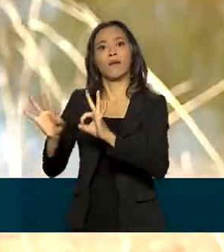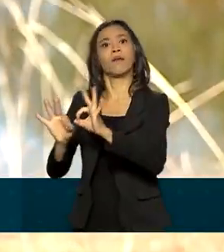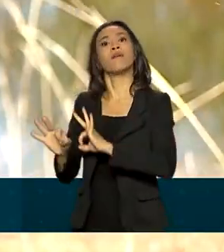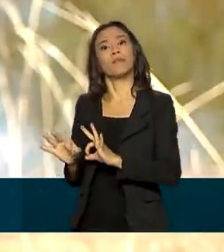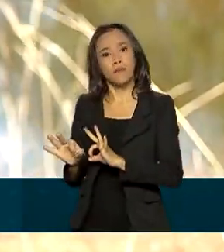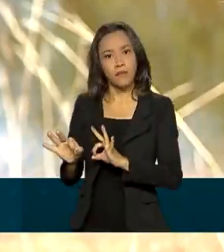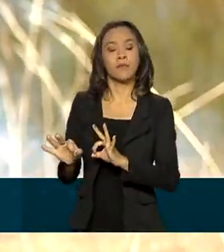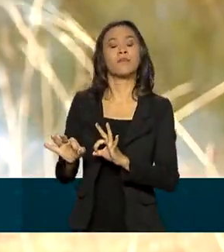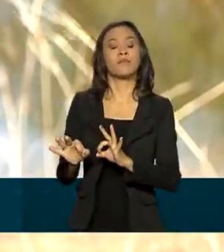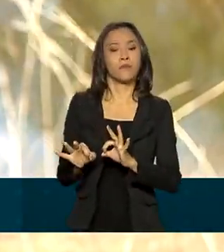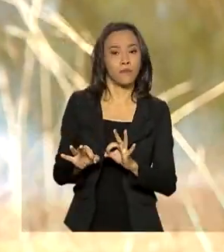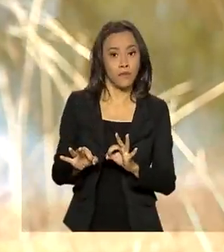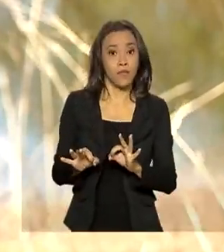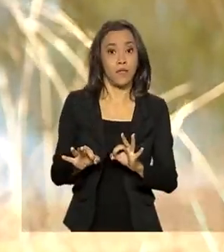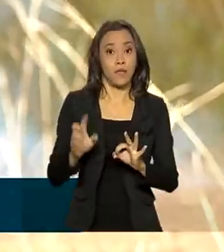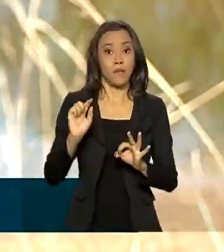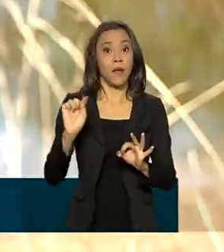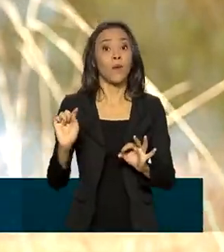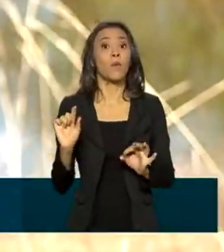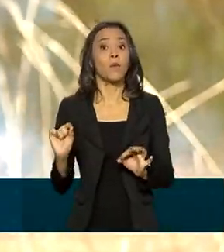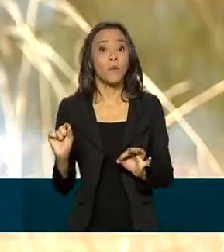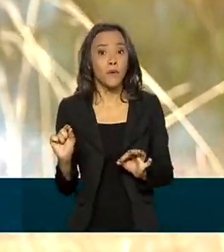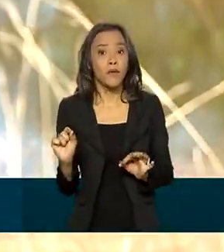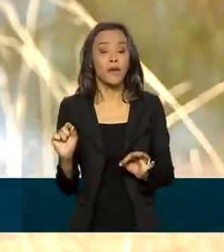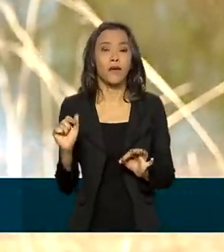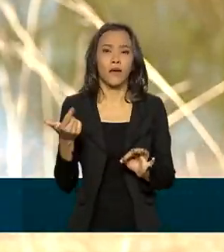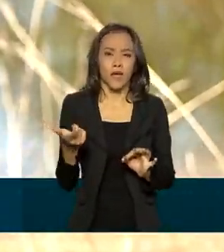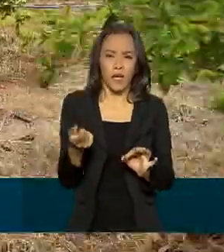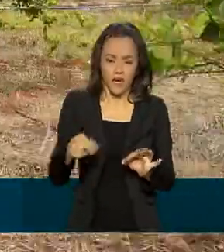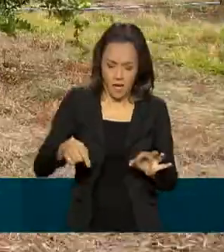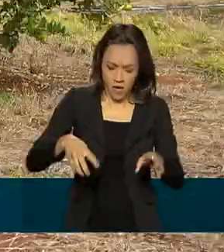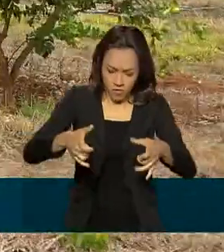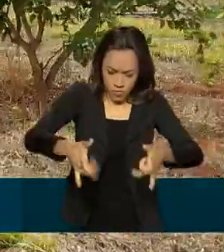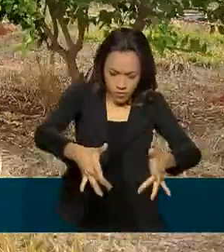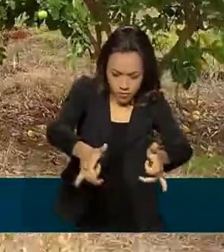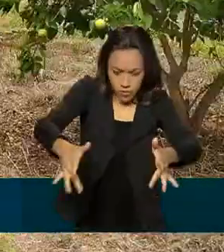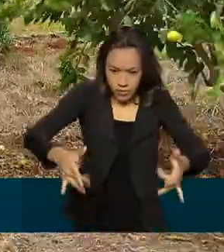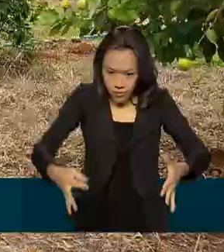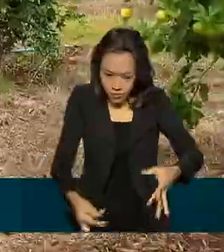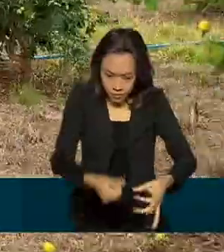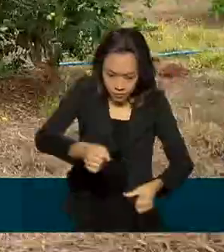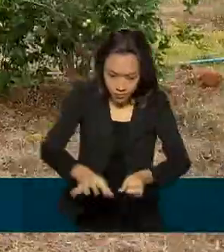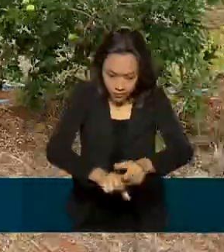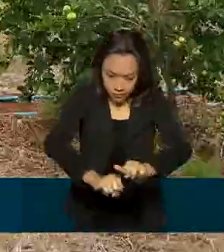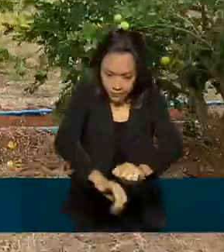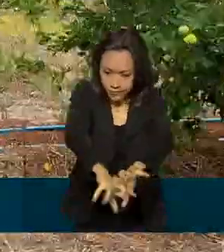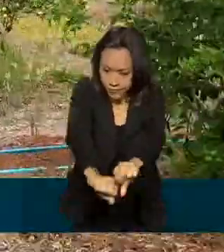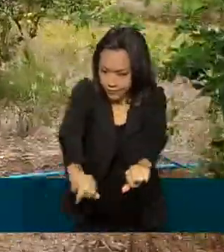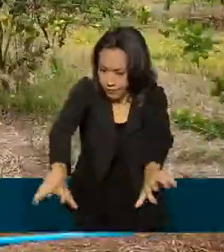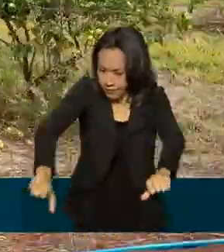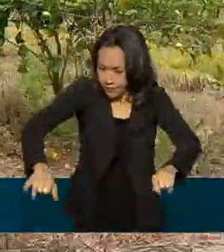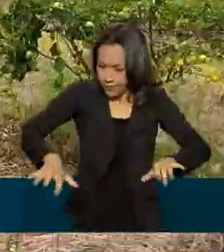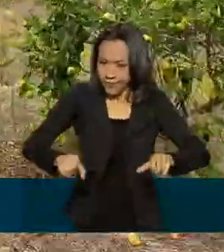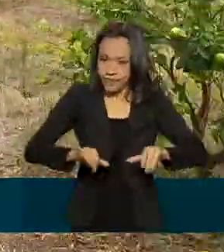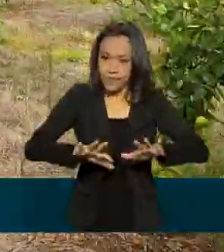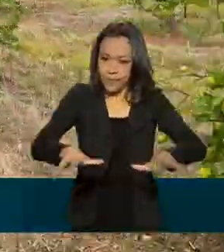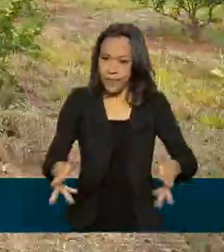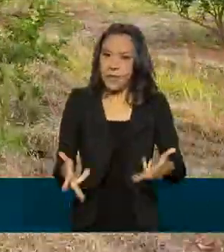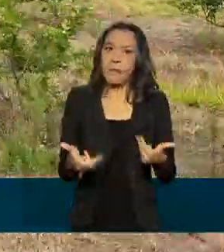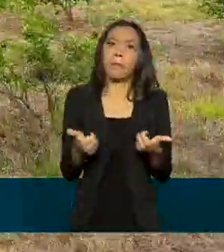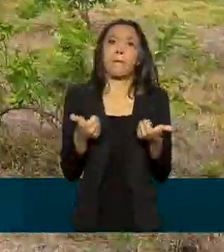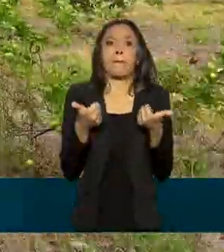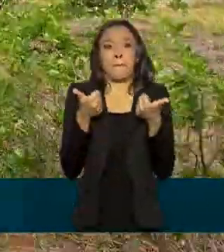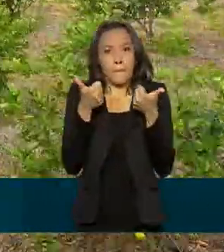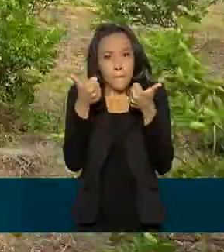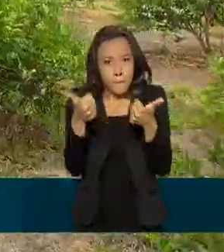para vamos remover a matéria orgânica e incorporando ao solo para enriquecer